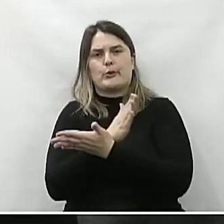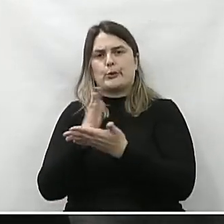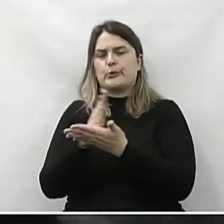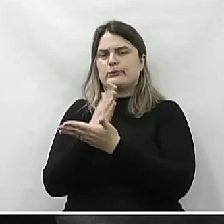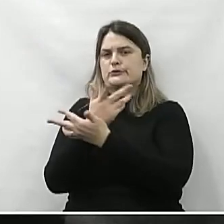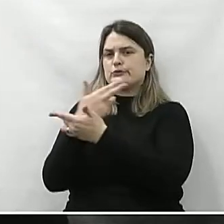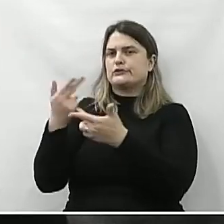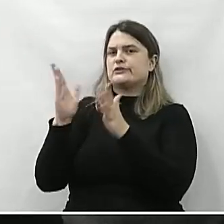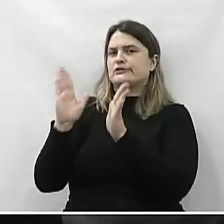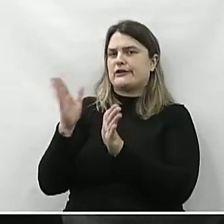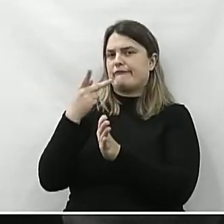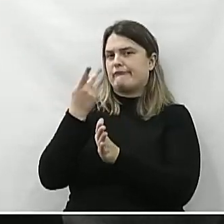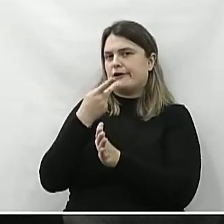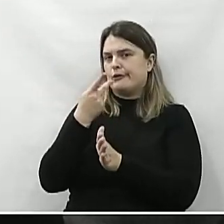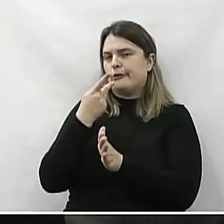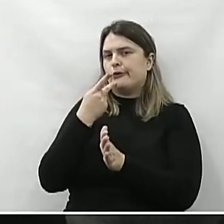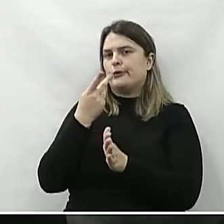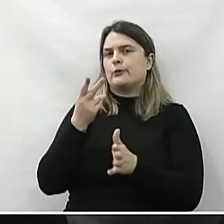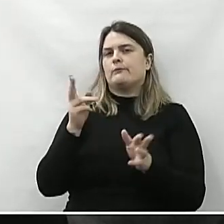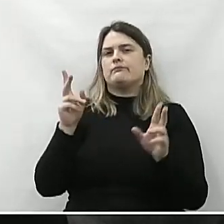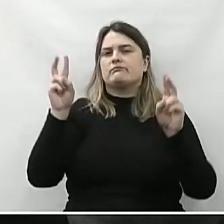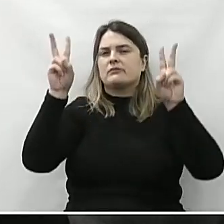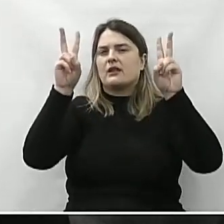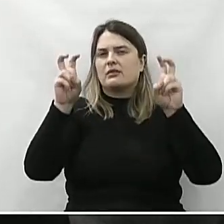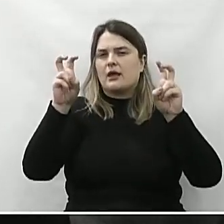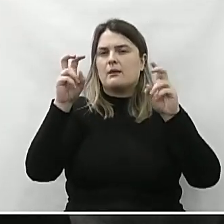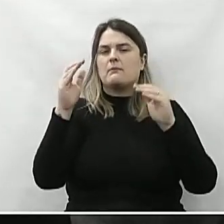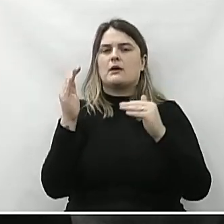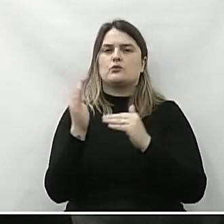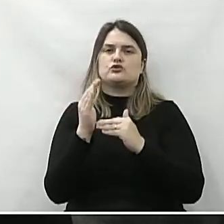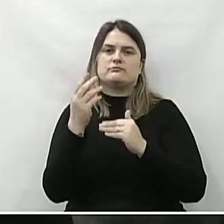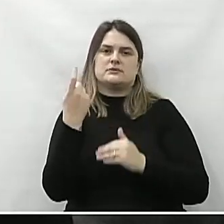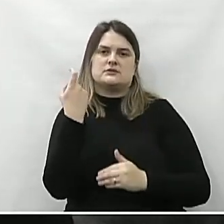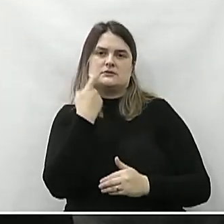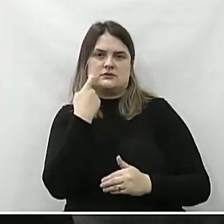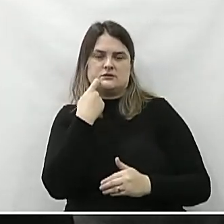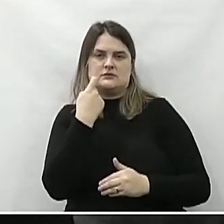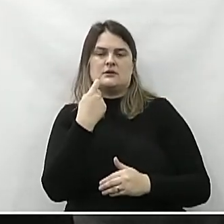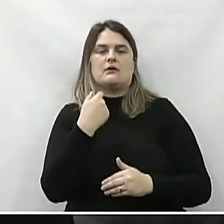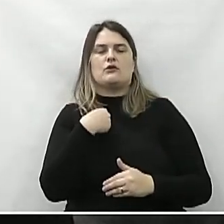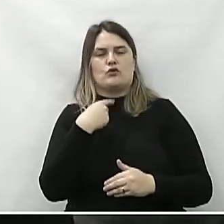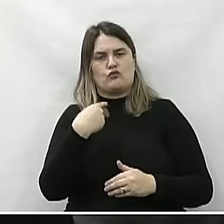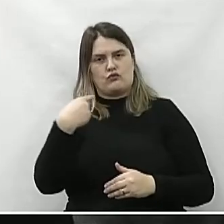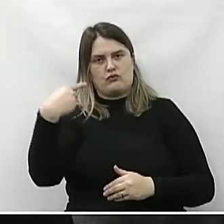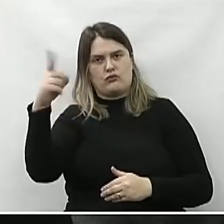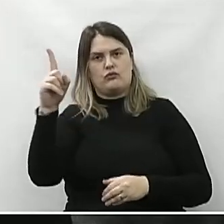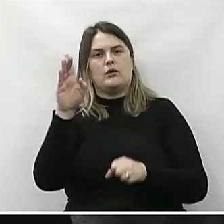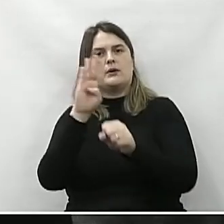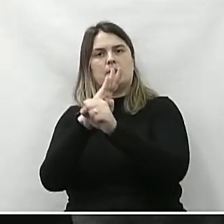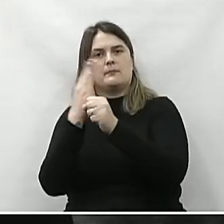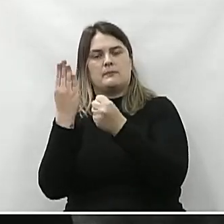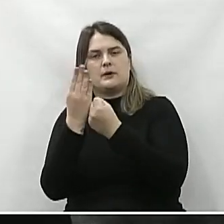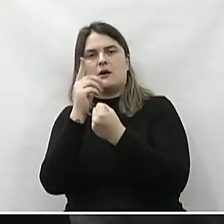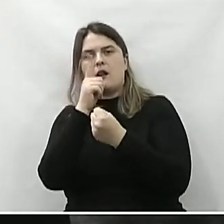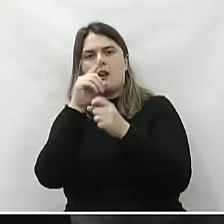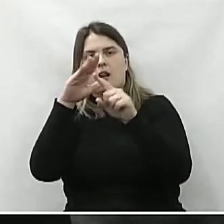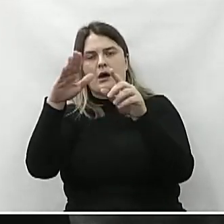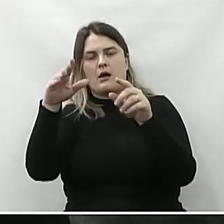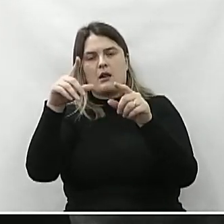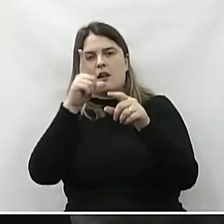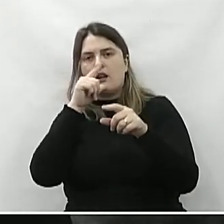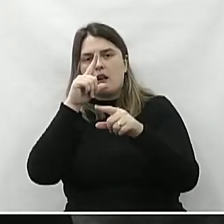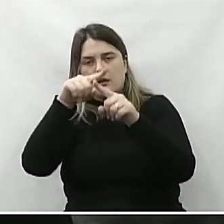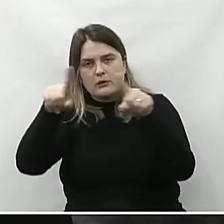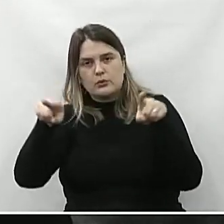que já foram ditas aqui né referente a última sexta-feira tive presente no bairro Lagoa Dourada qual o comprimento